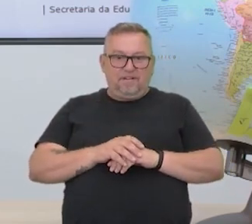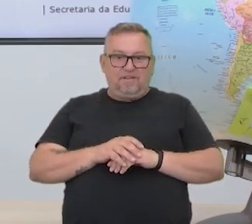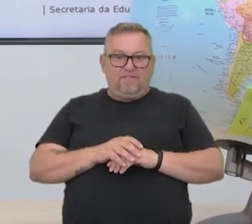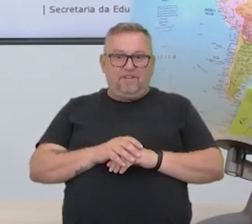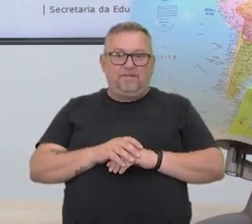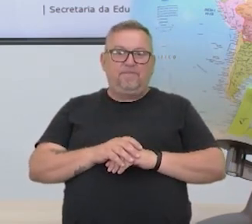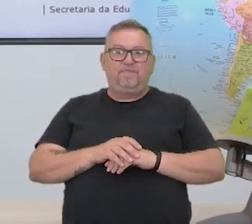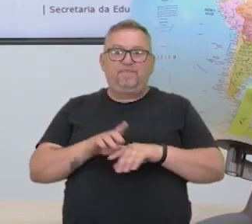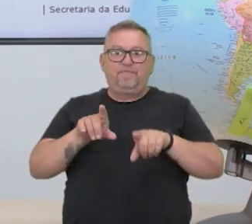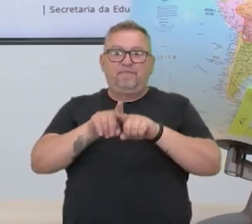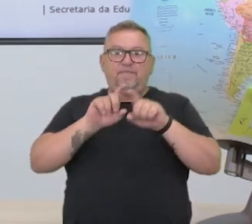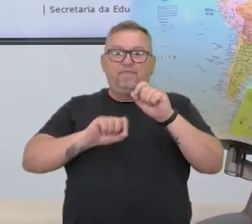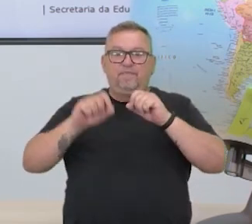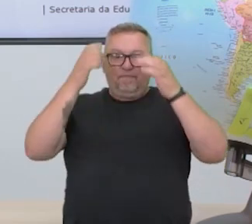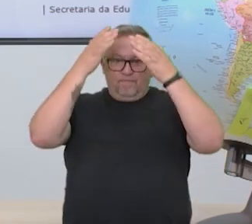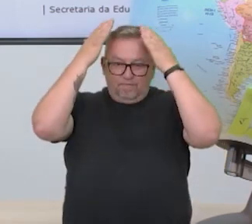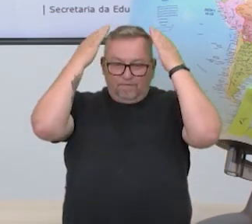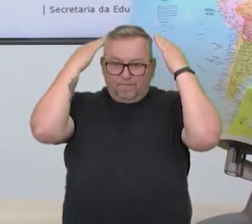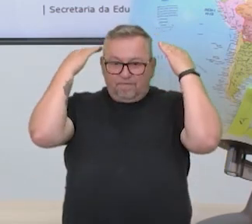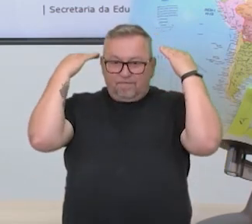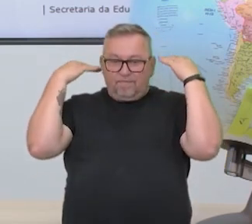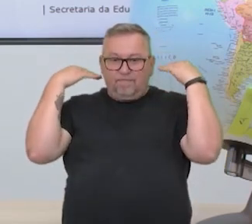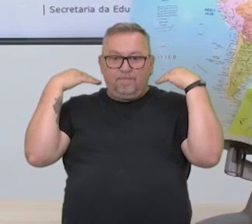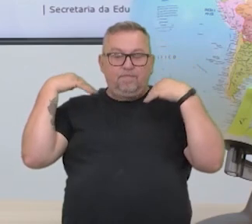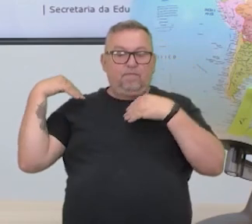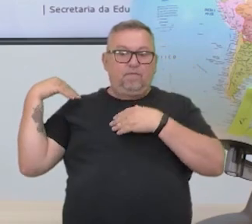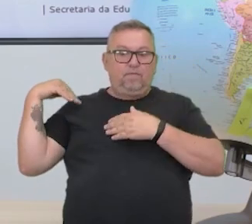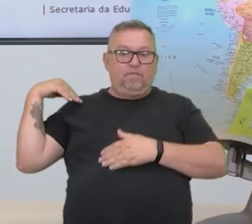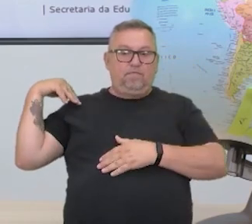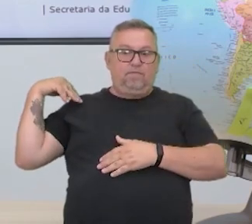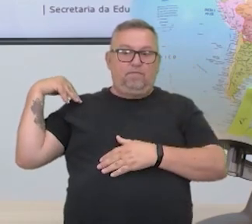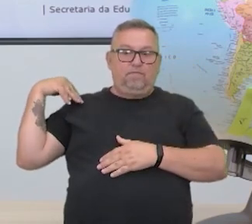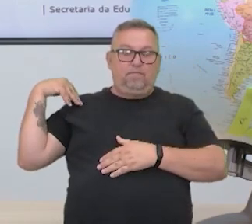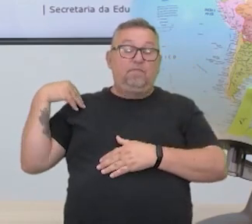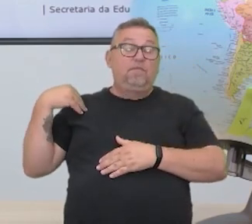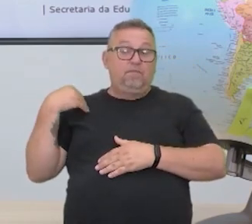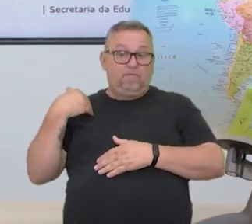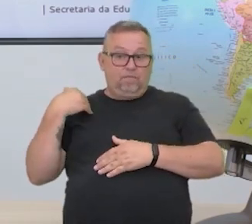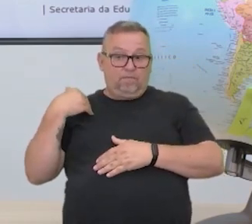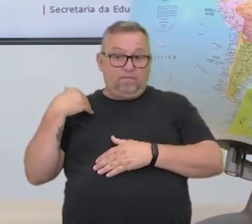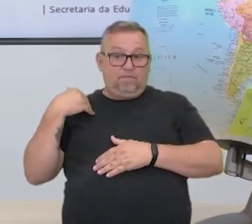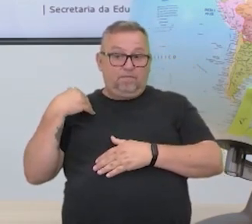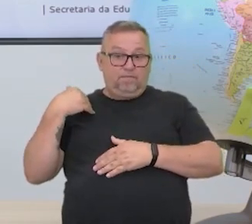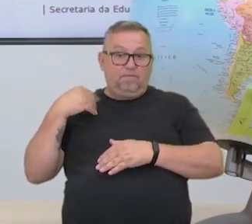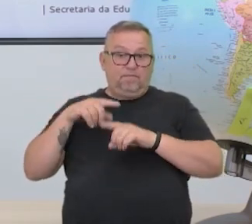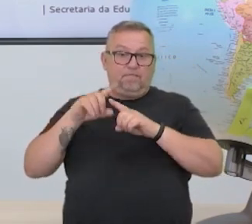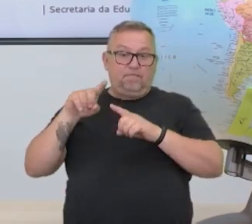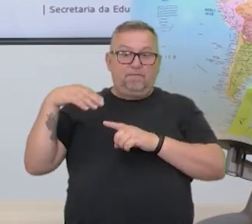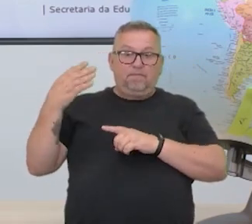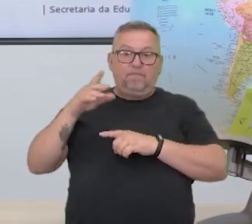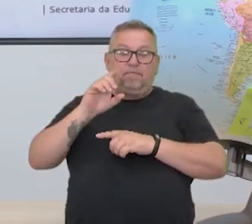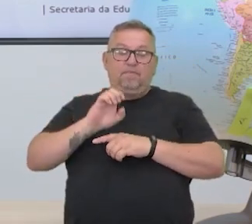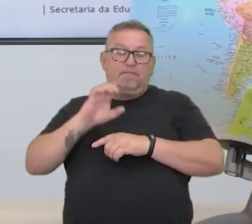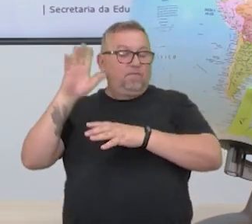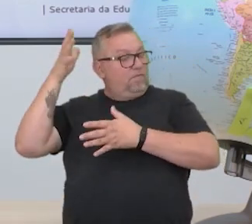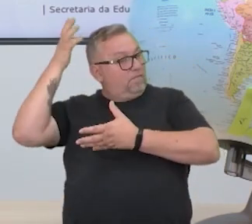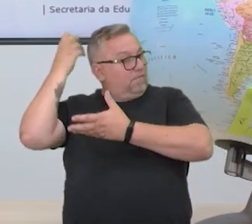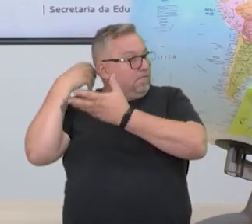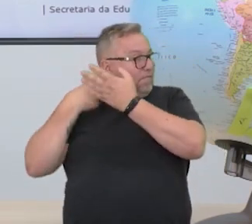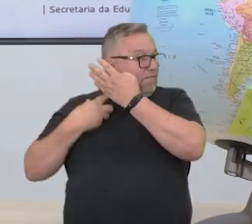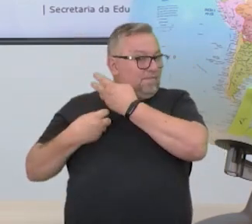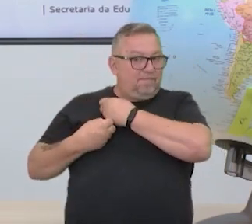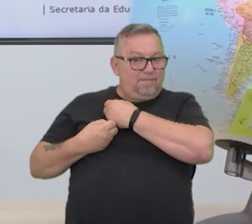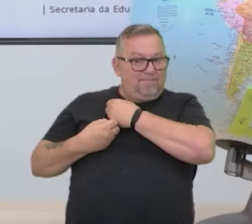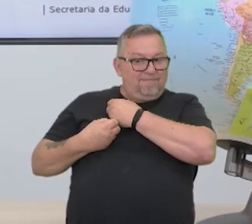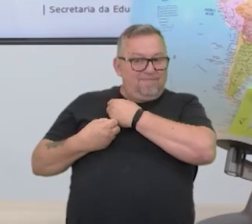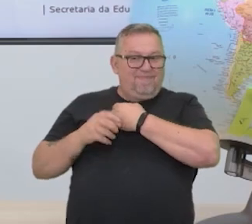certo? Estou com os cabelos que têm altura até um pouco abaixo dos ombros, do lado esquerdo, sobre o meu ombro